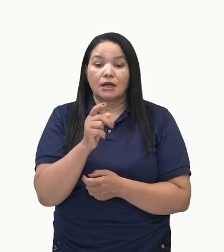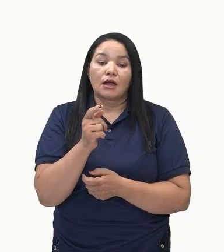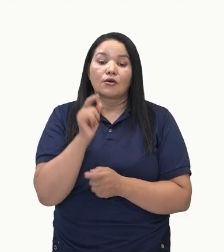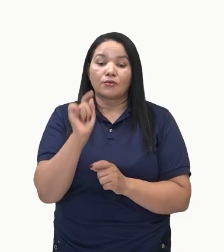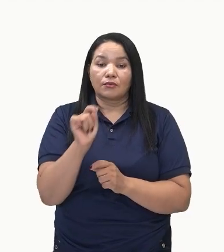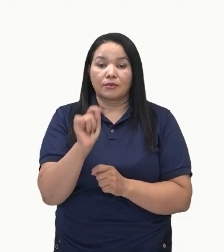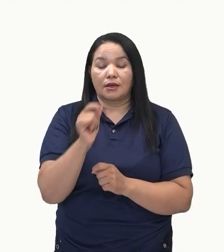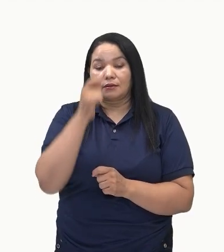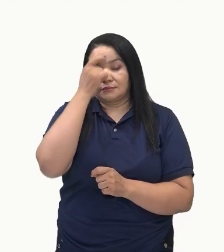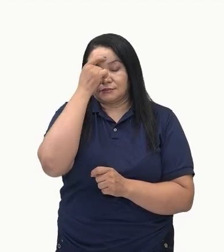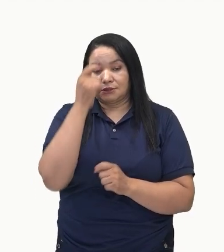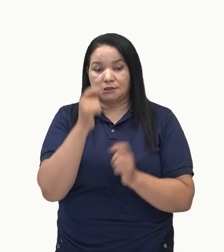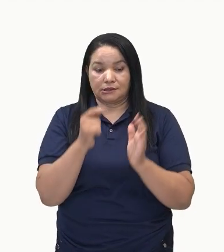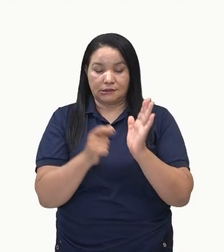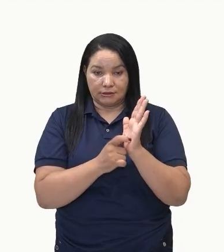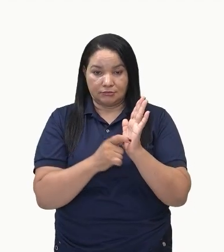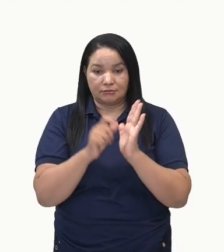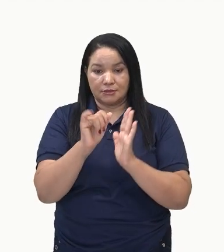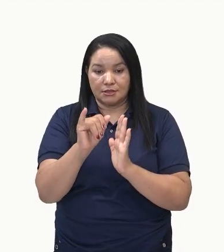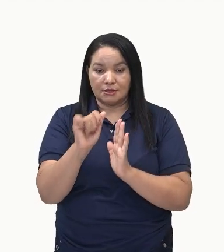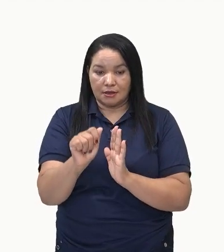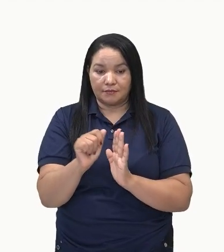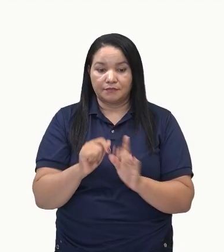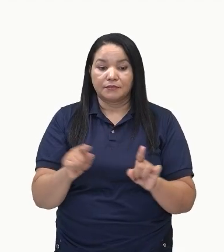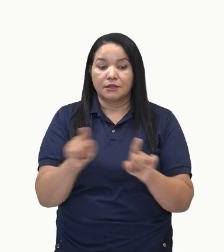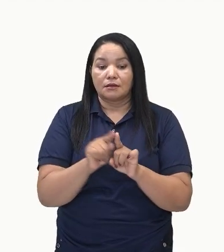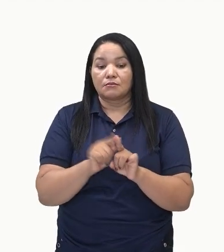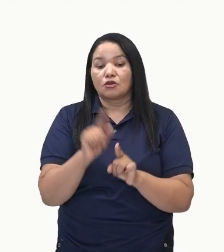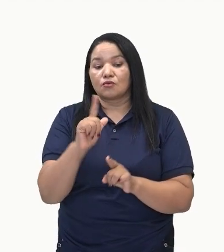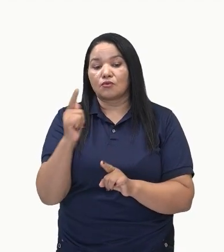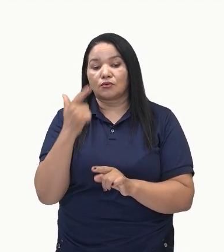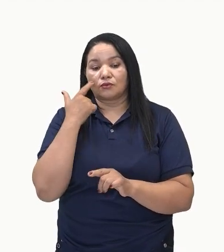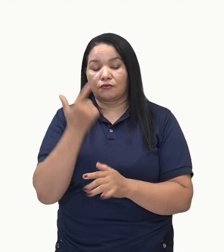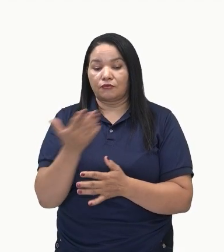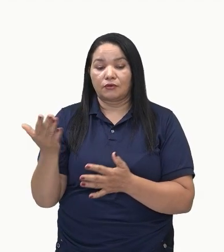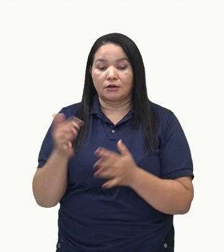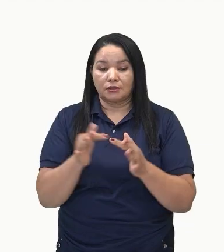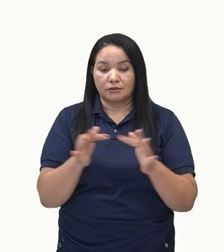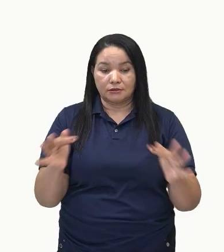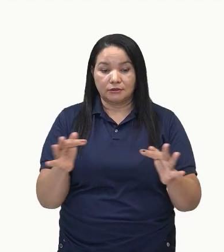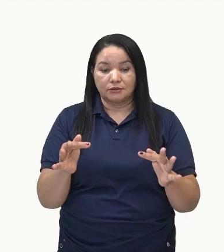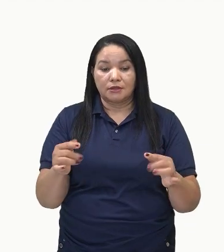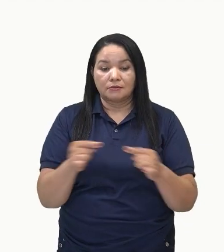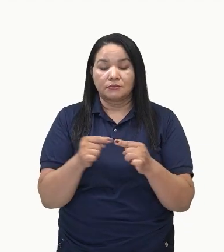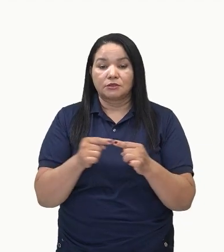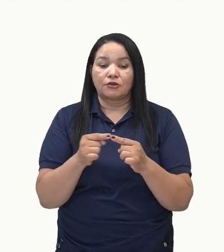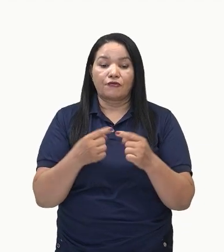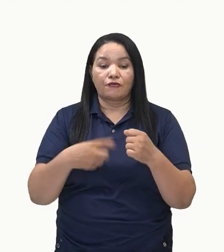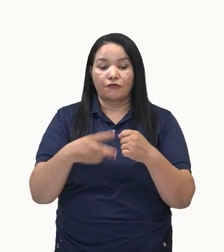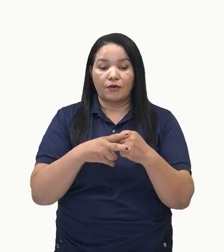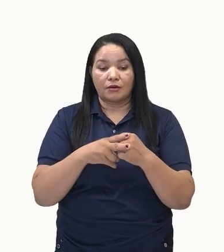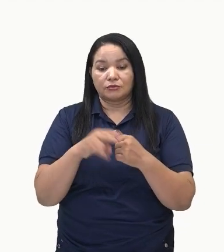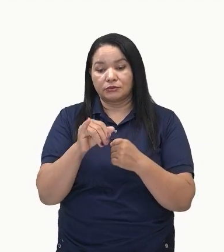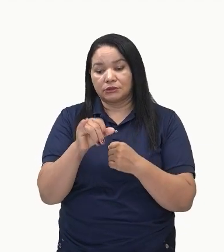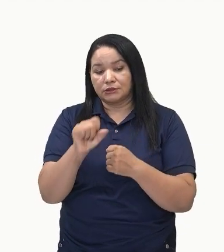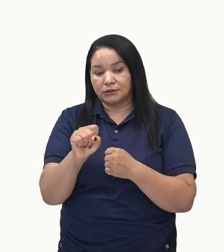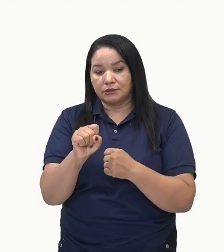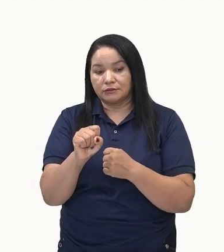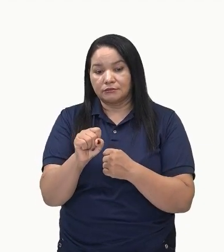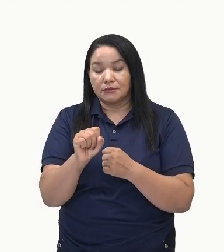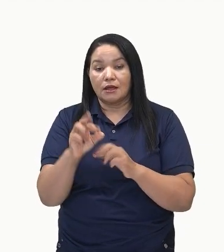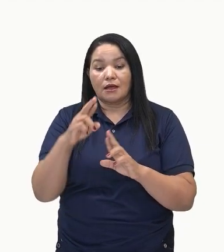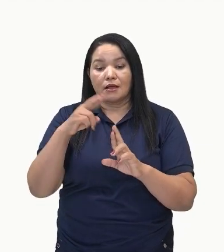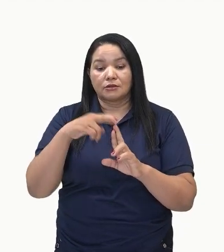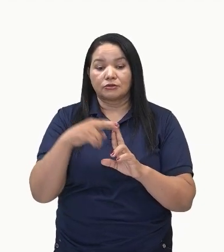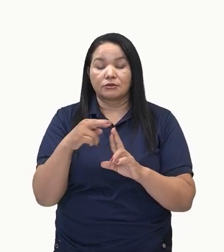aí, the future is, olha o verbo to be sendo utilizado aqui, relacionado a ele, o futuro. Is exciting. Aí a pergunta,